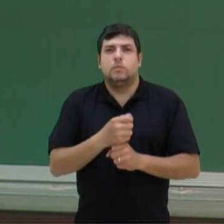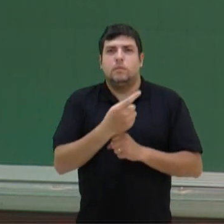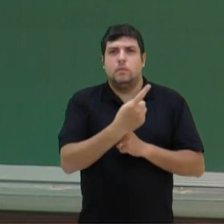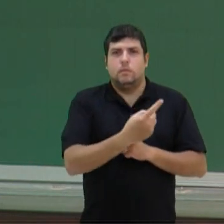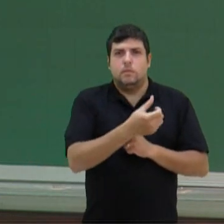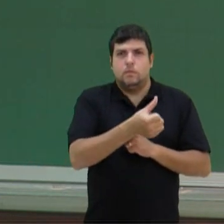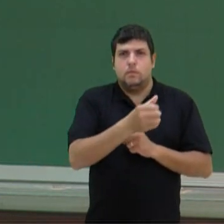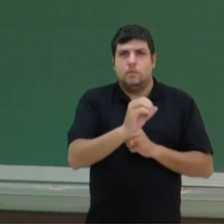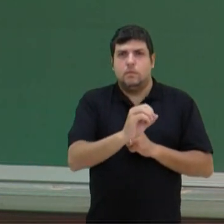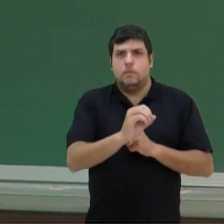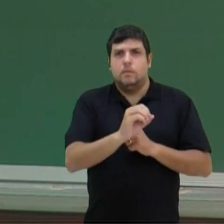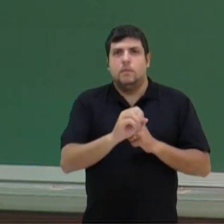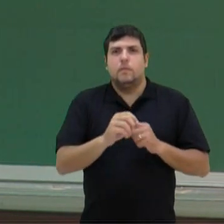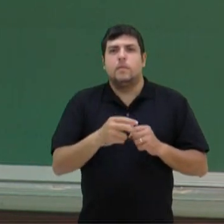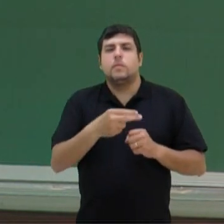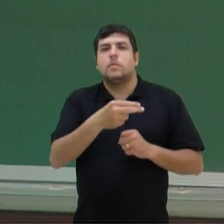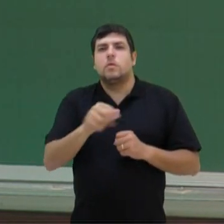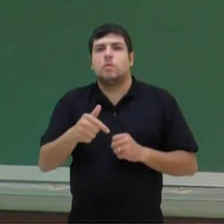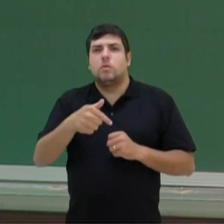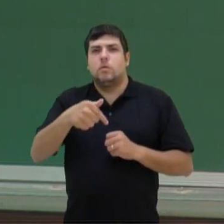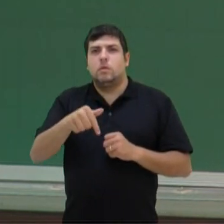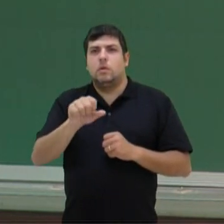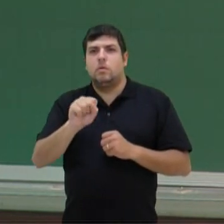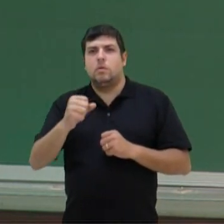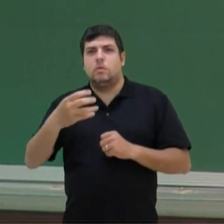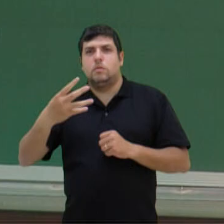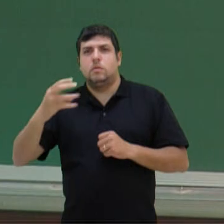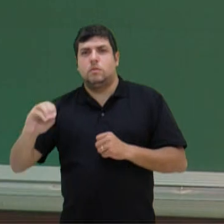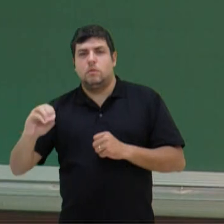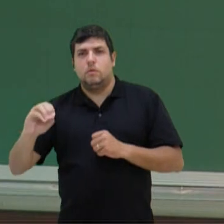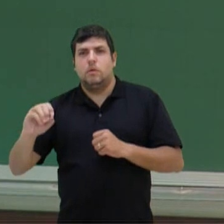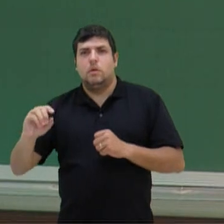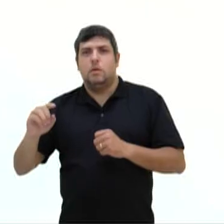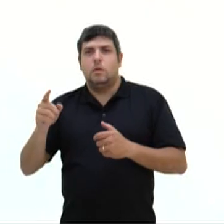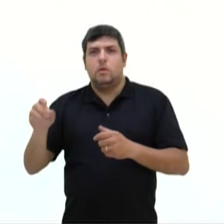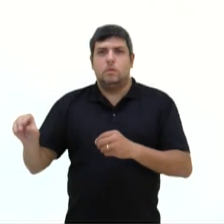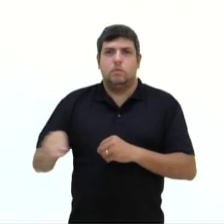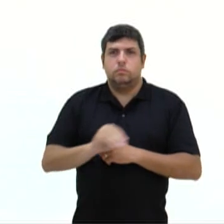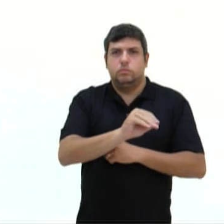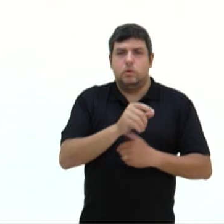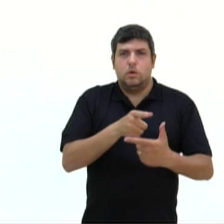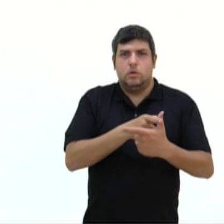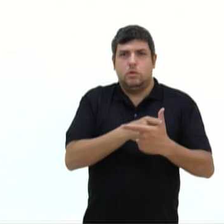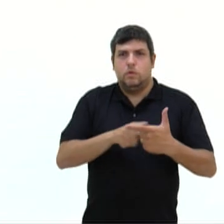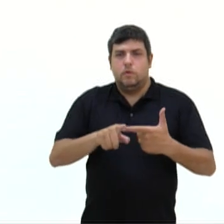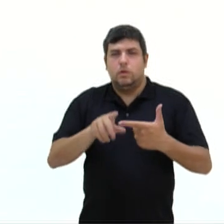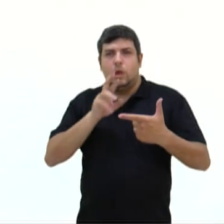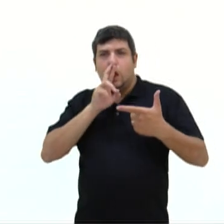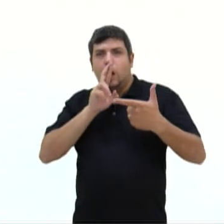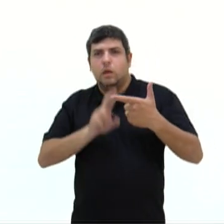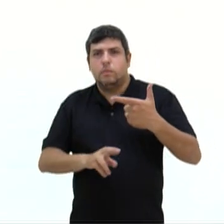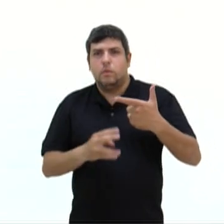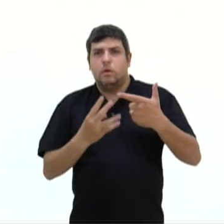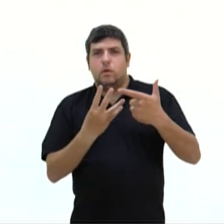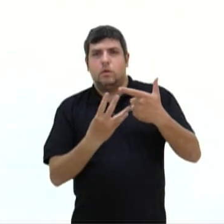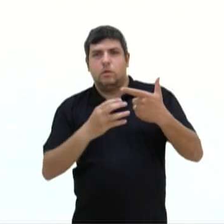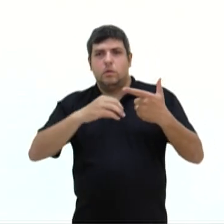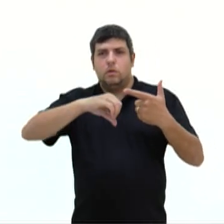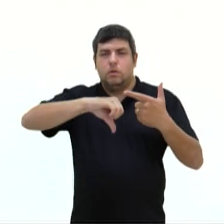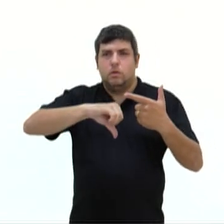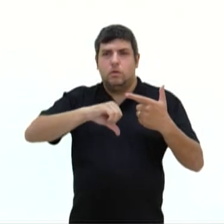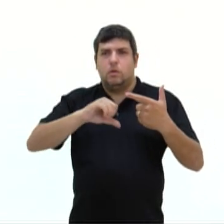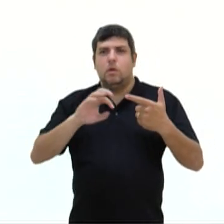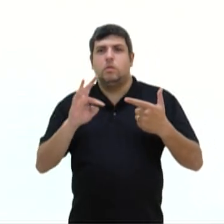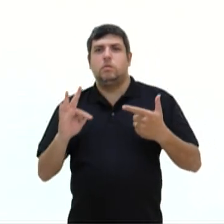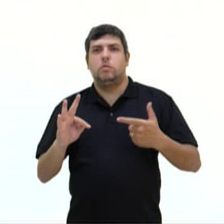a 7.840, passo dividindo, a minha resposta vai ser 49 toneladas de ferro,